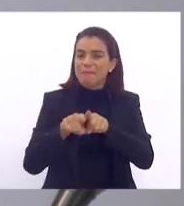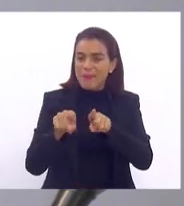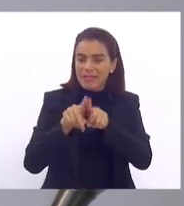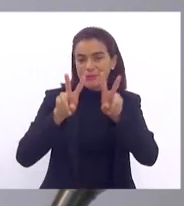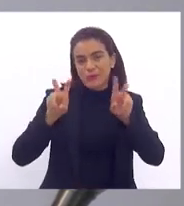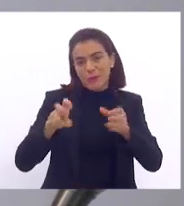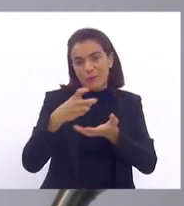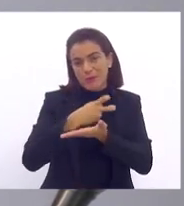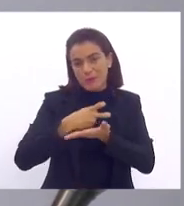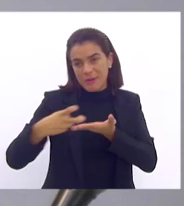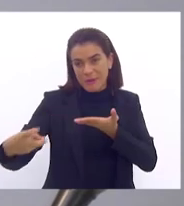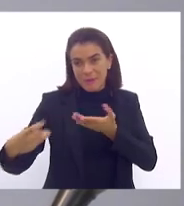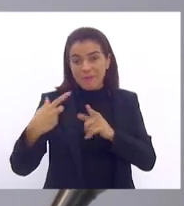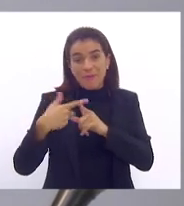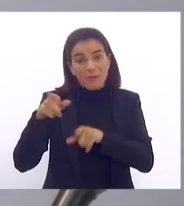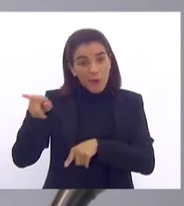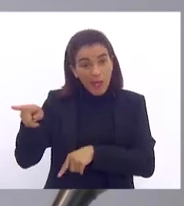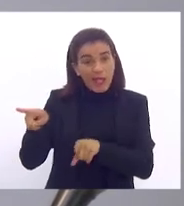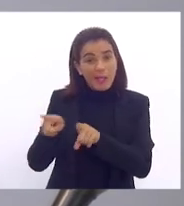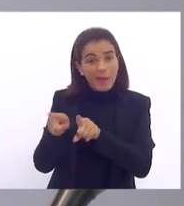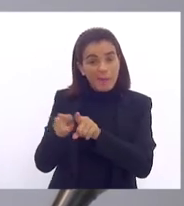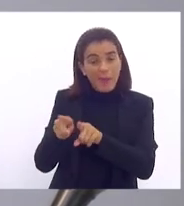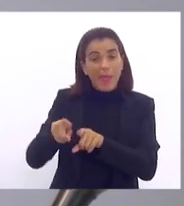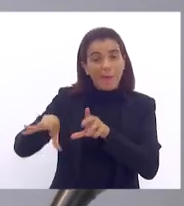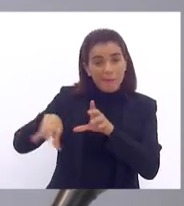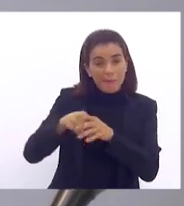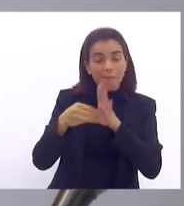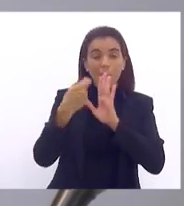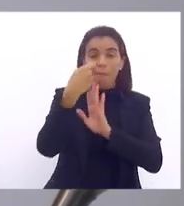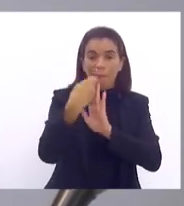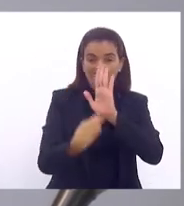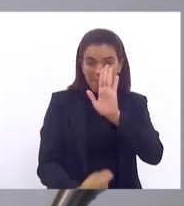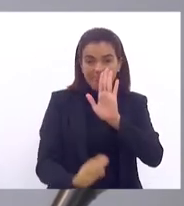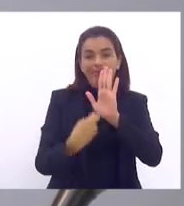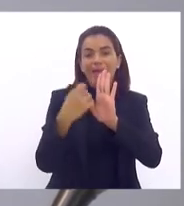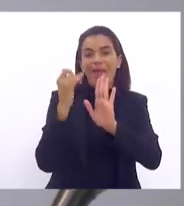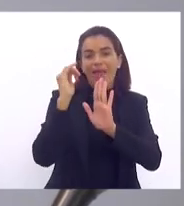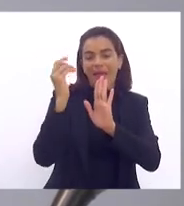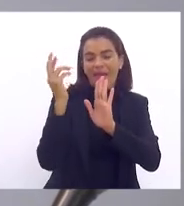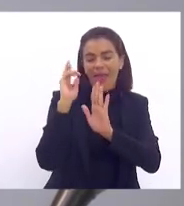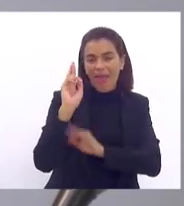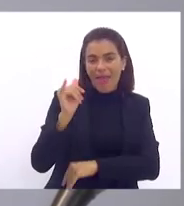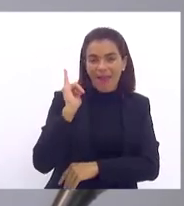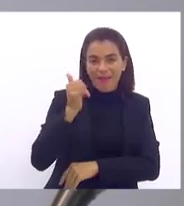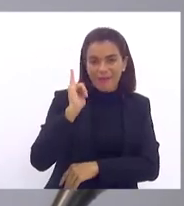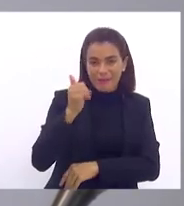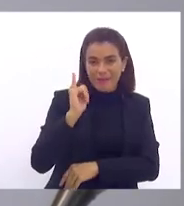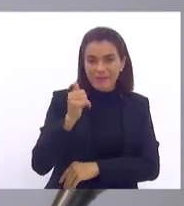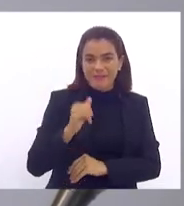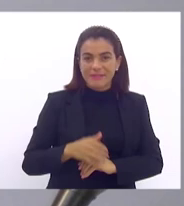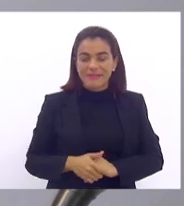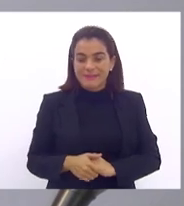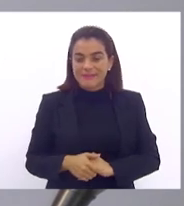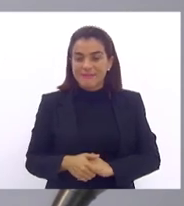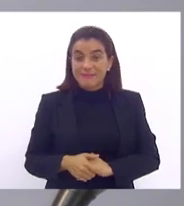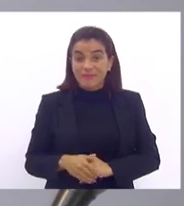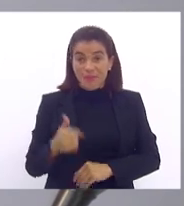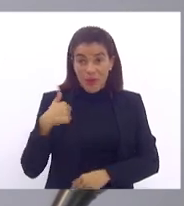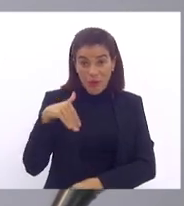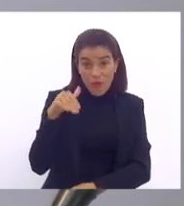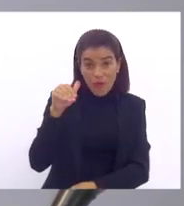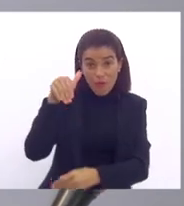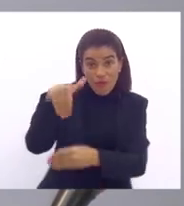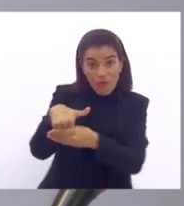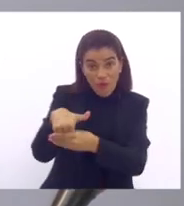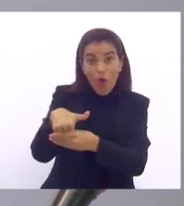impeach porque ele também foi relator da matéria aqui na casa e o voto muito